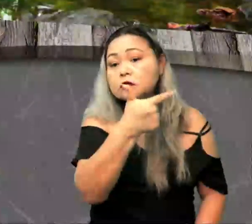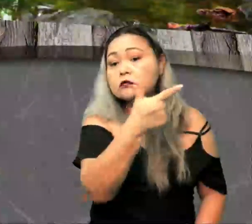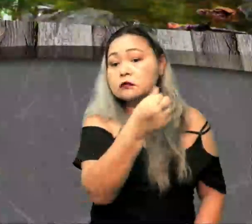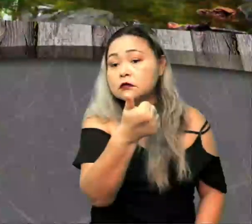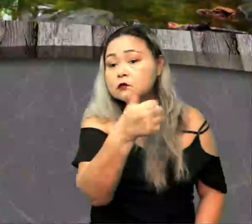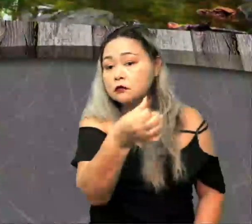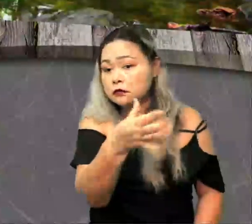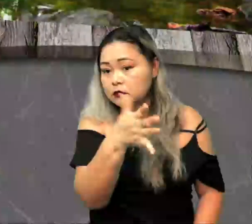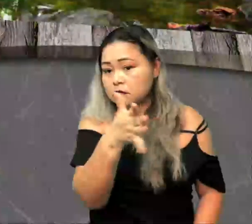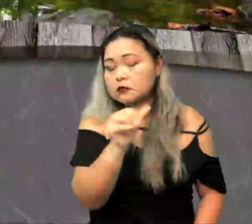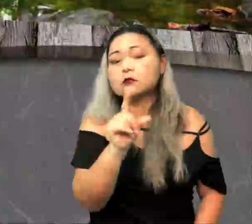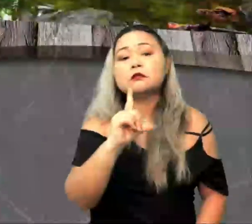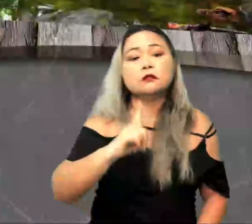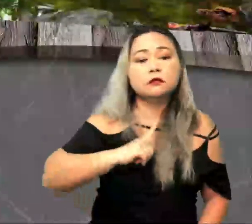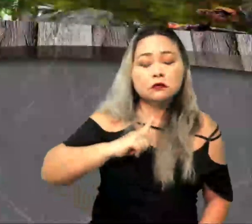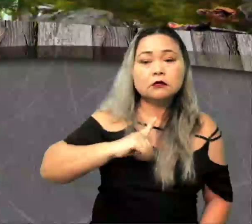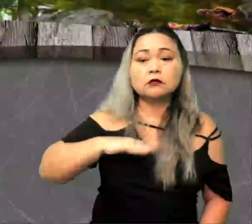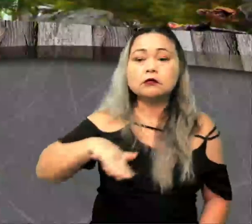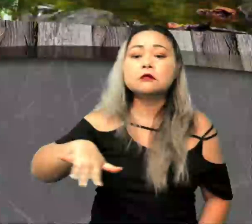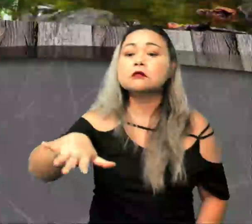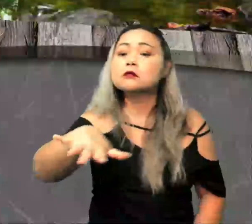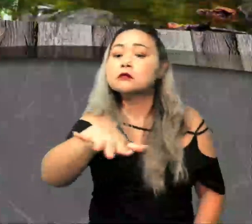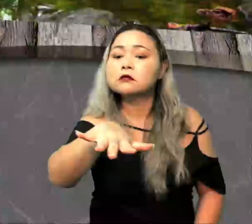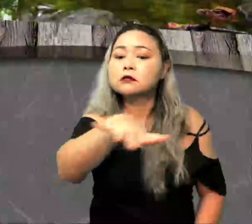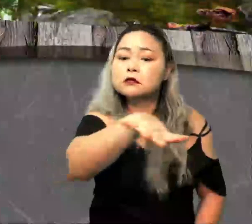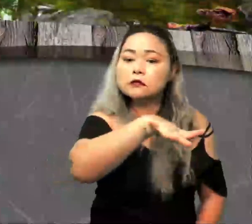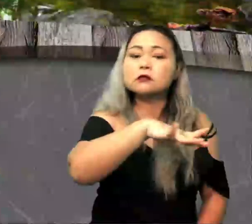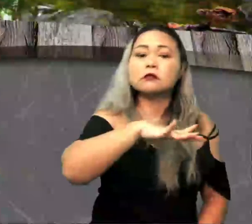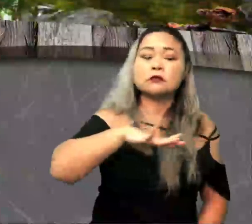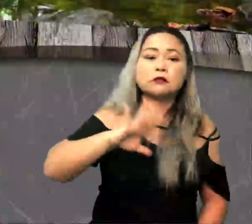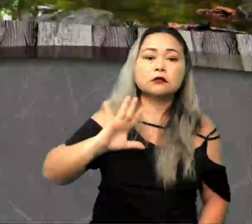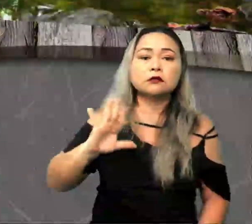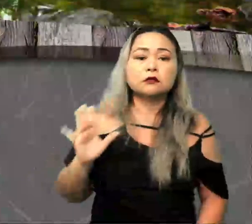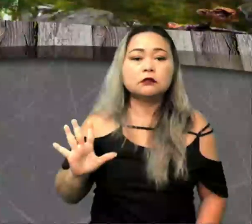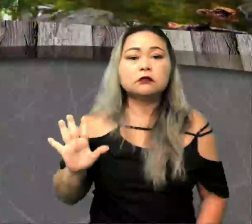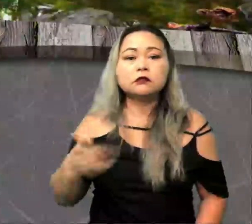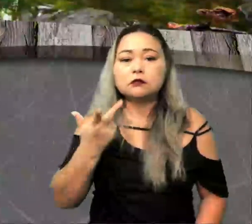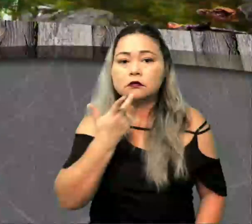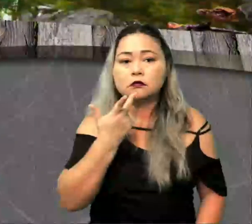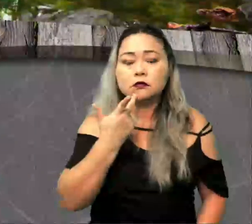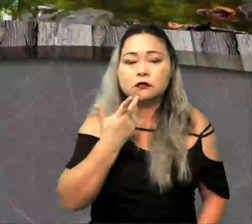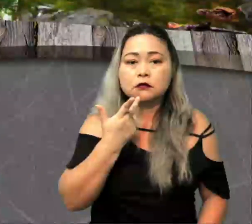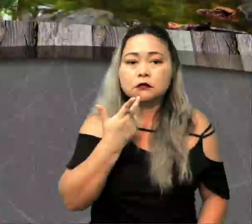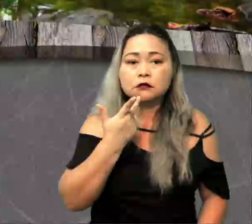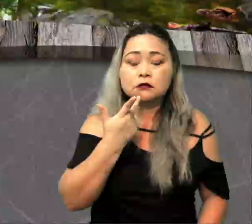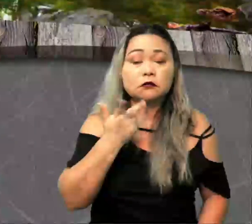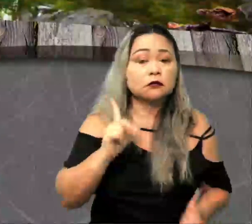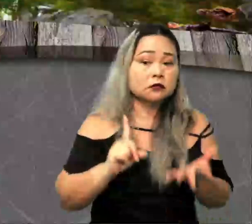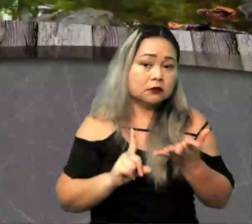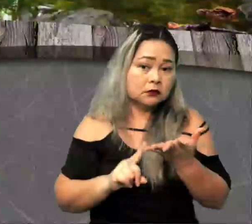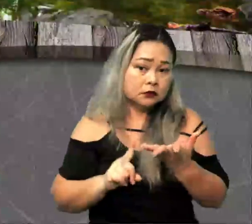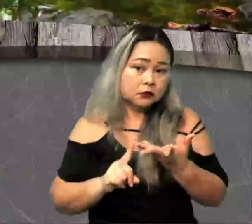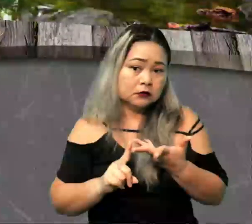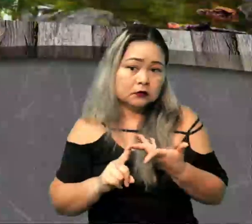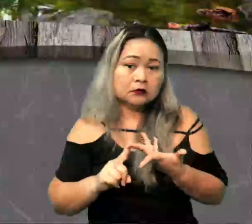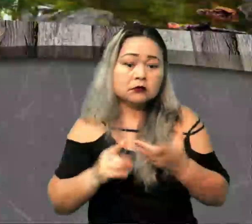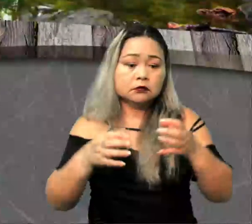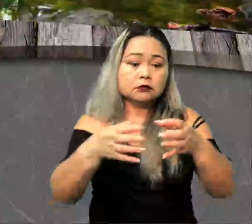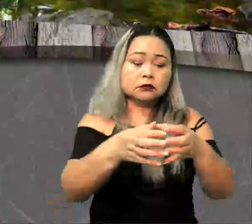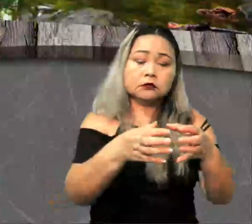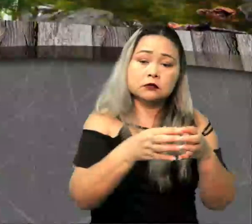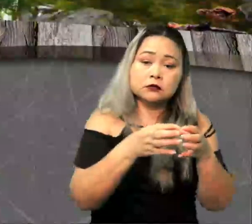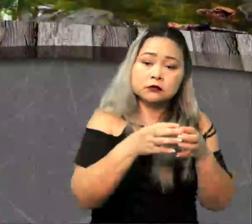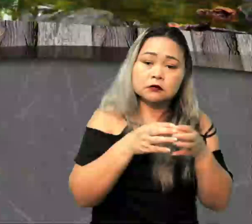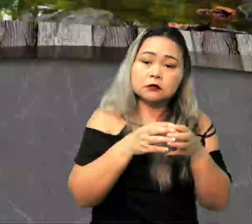existem. Então, sempre no mundo, né, a gente já falou sobre isso, existem várias espécies de seres